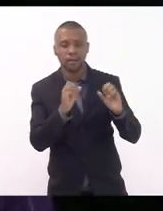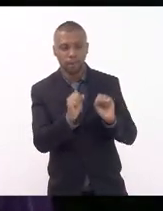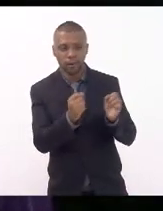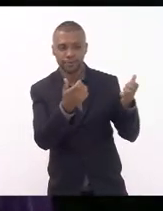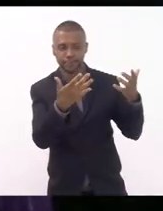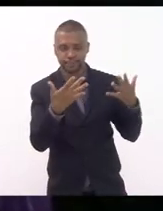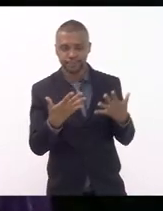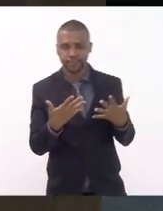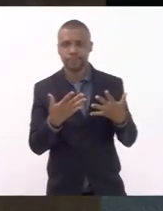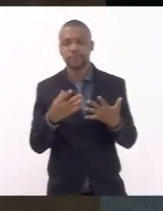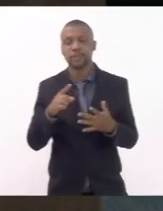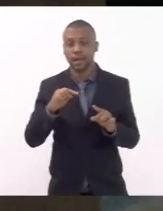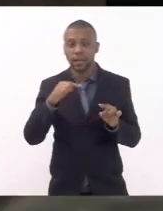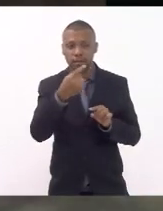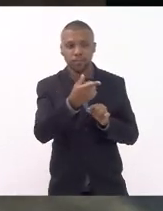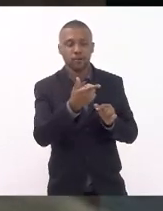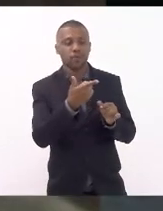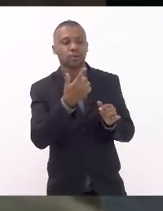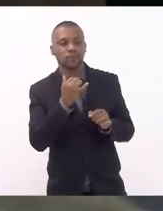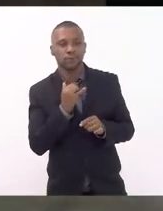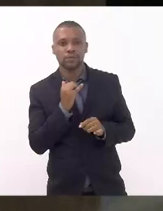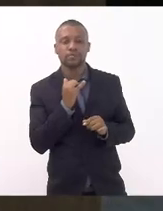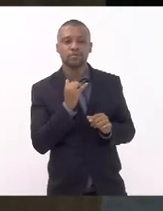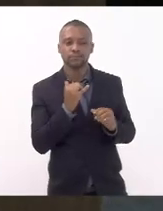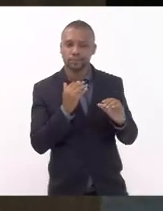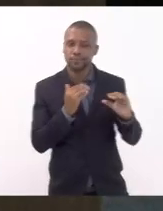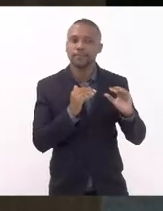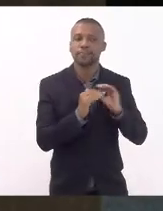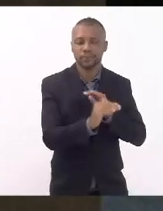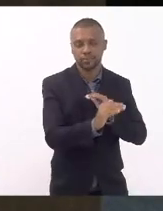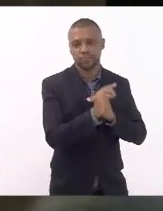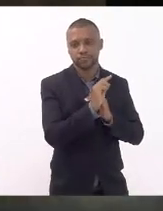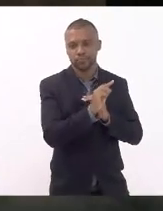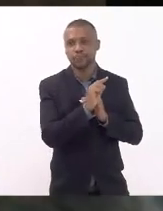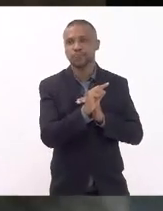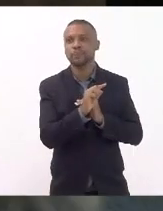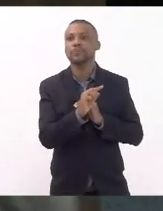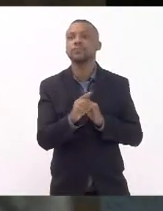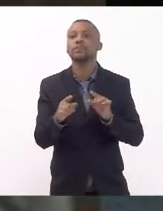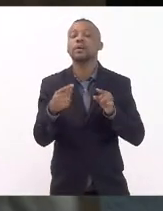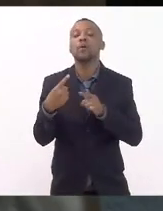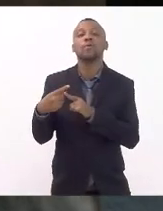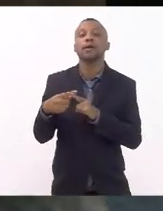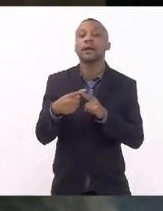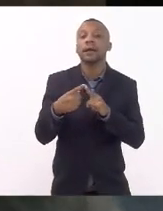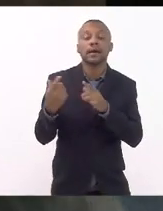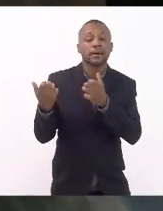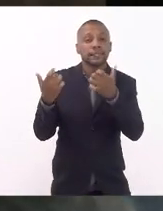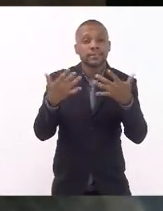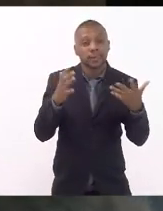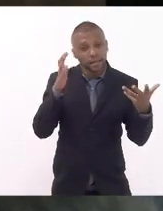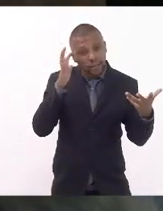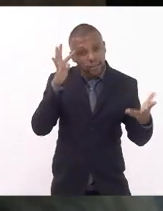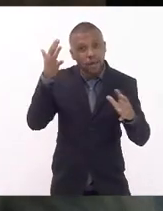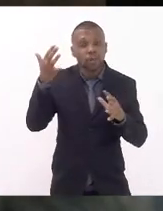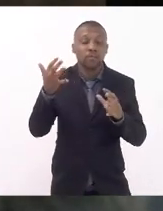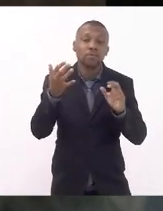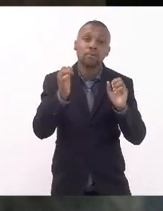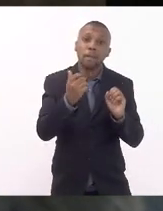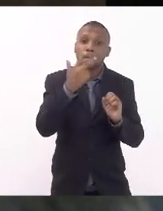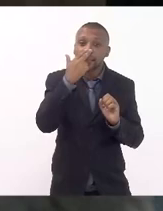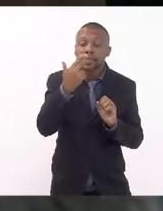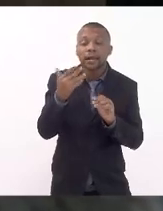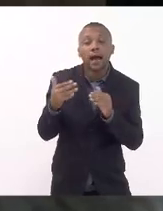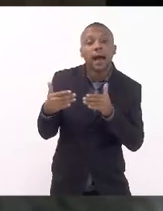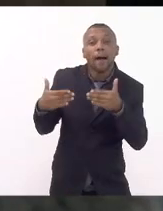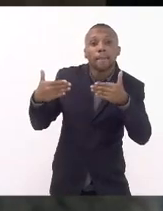ajudo. Depois eu te dou uma parte, porque esse caso foi parar até parece que na ministra